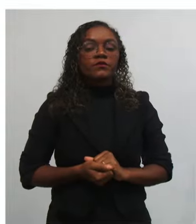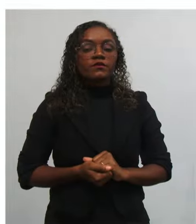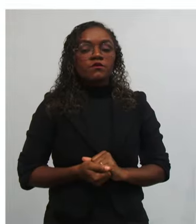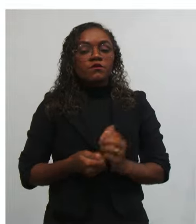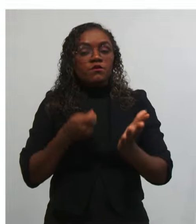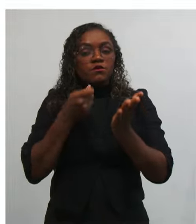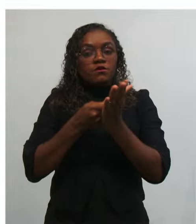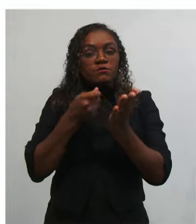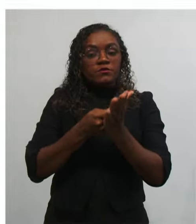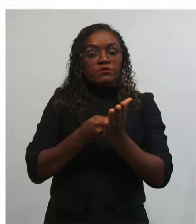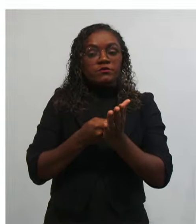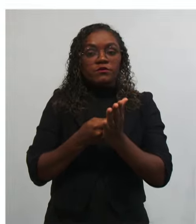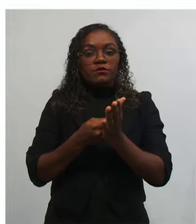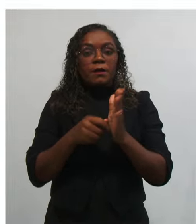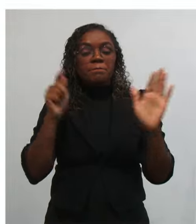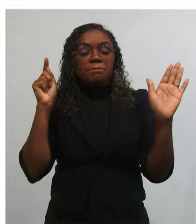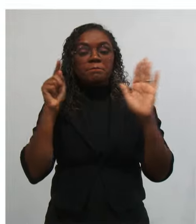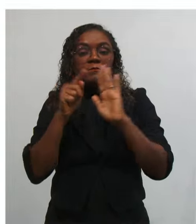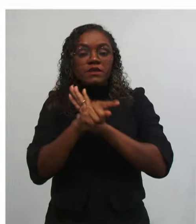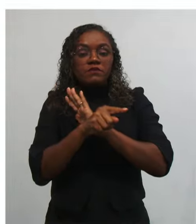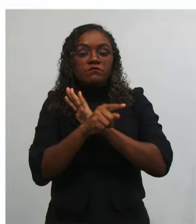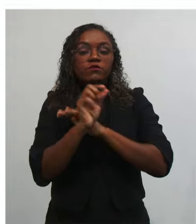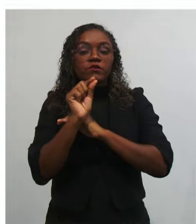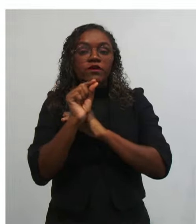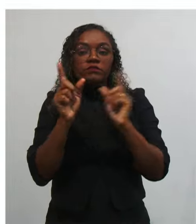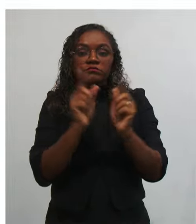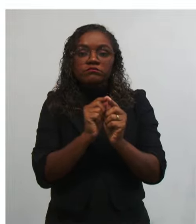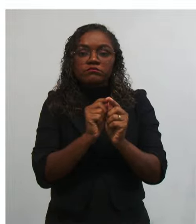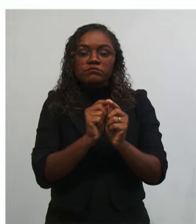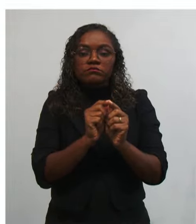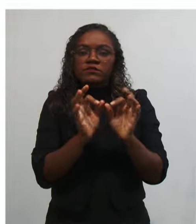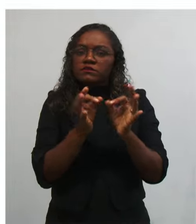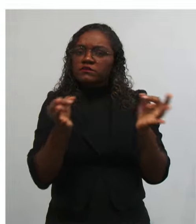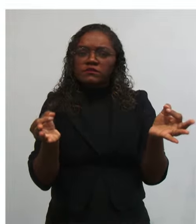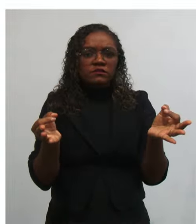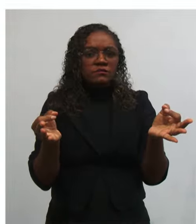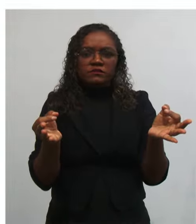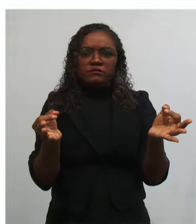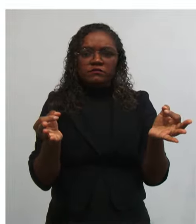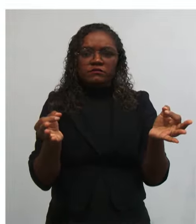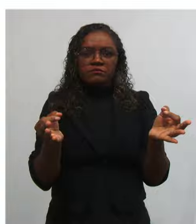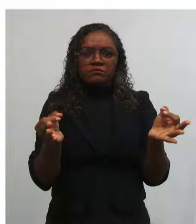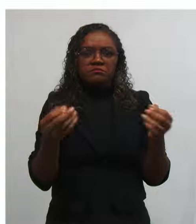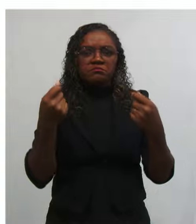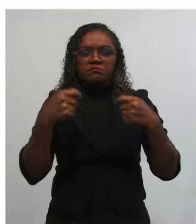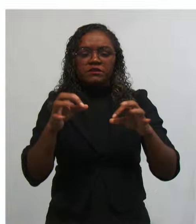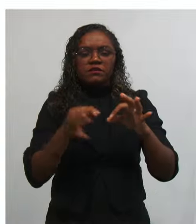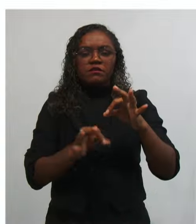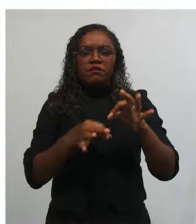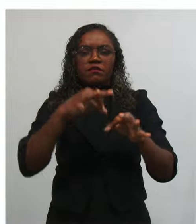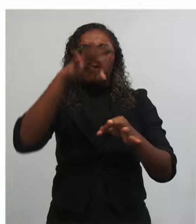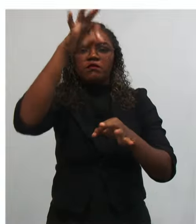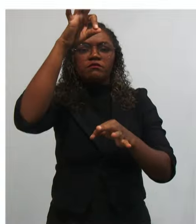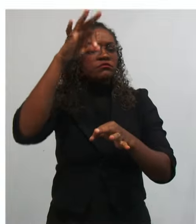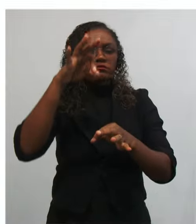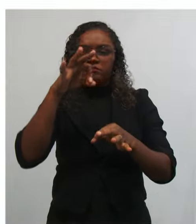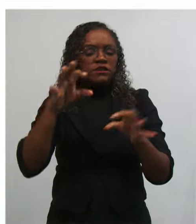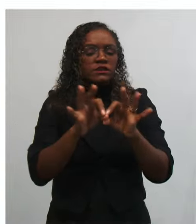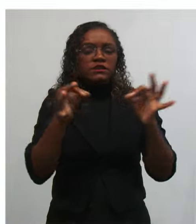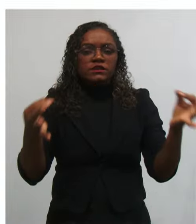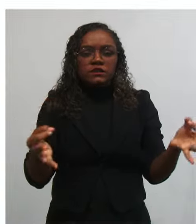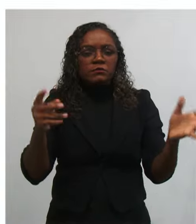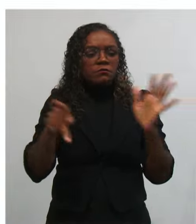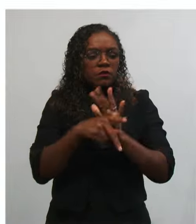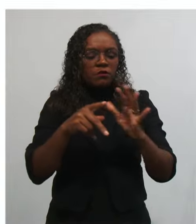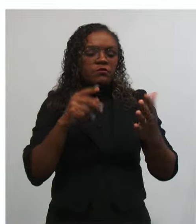conter questões precisas questões mais simples possíveis eh de entendimento cada